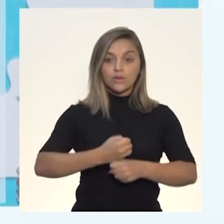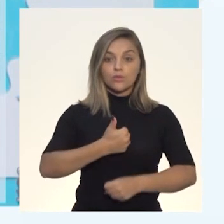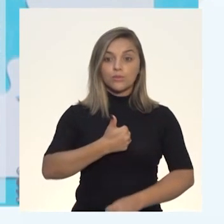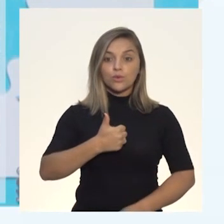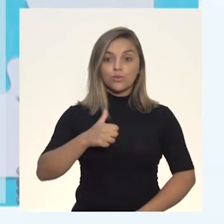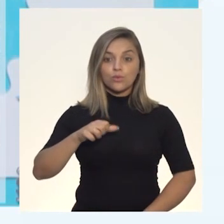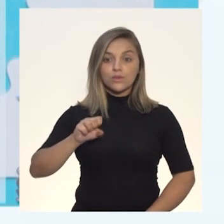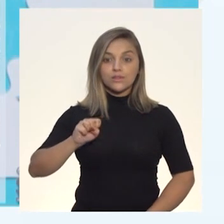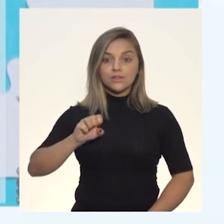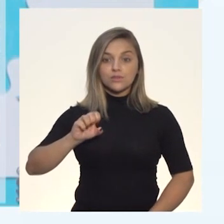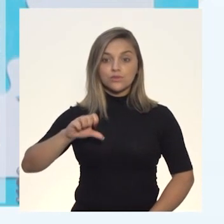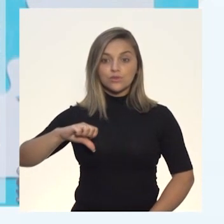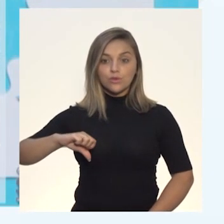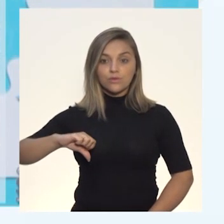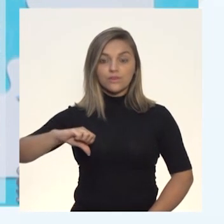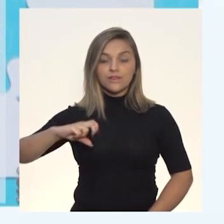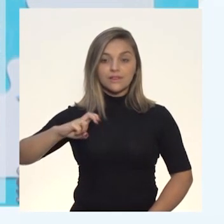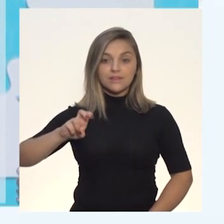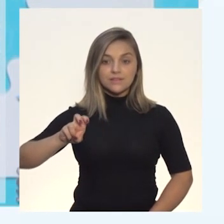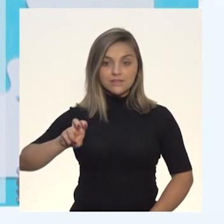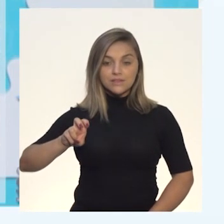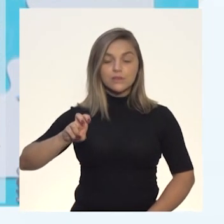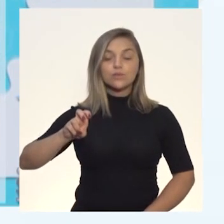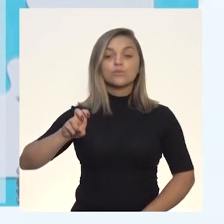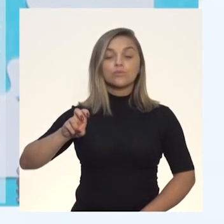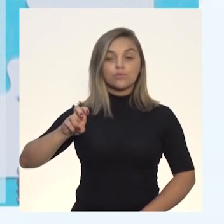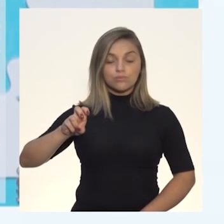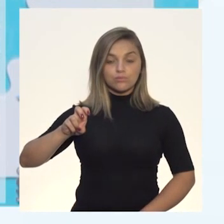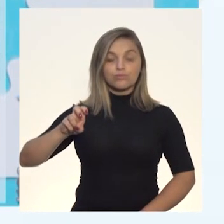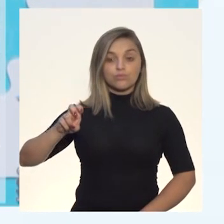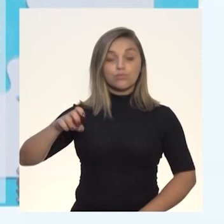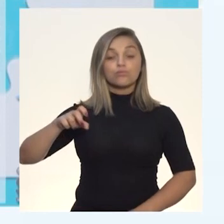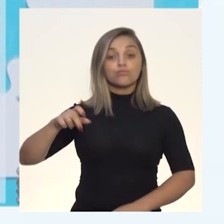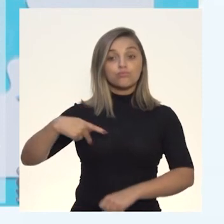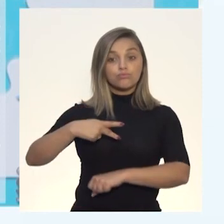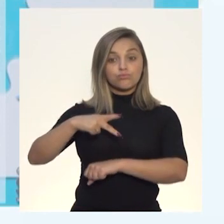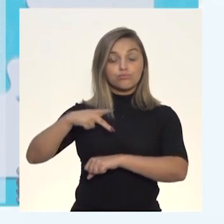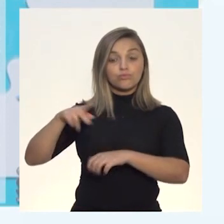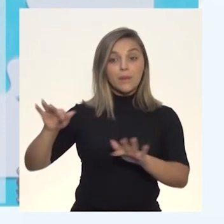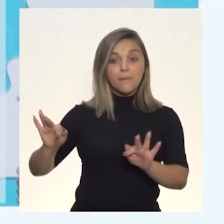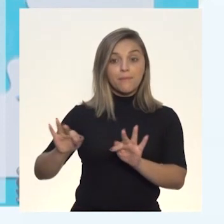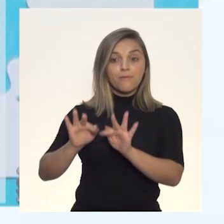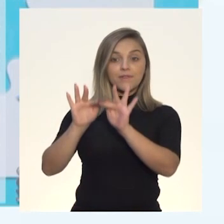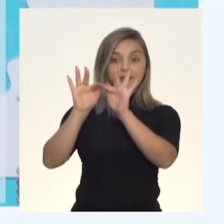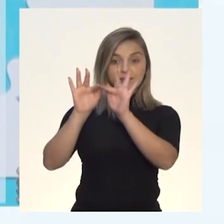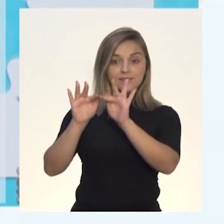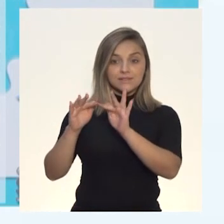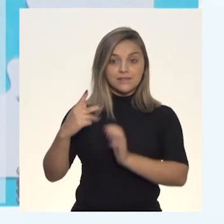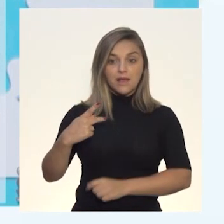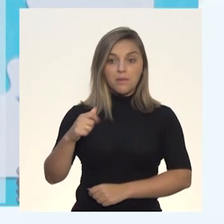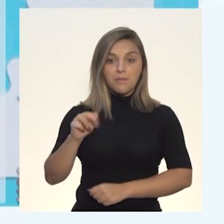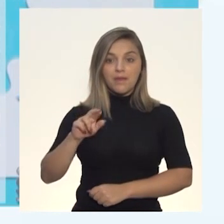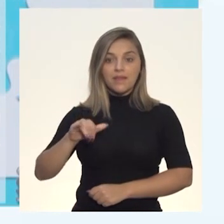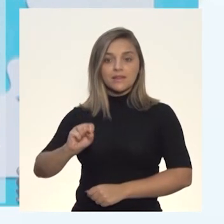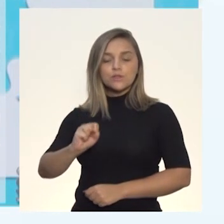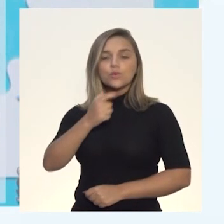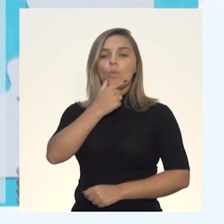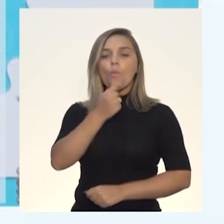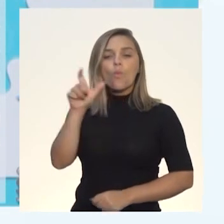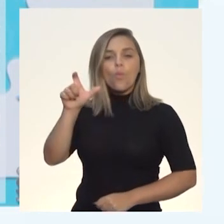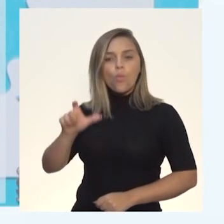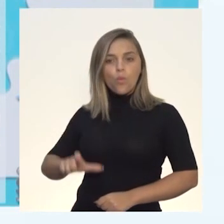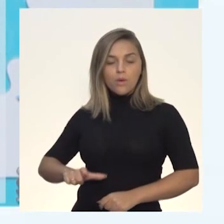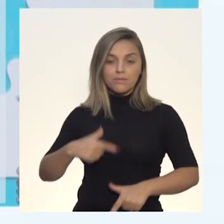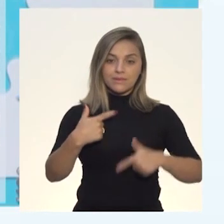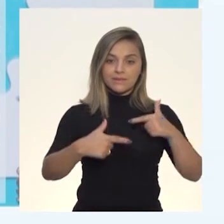Paris, um homem de teatro que trabalhava com mágicas, Georges Méliès, foi falar com